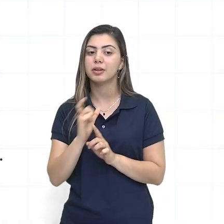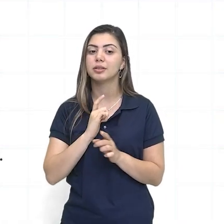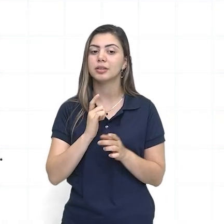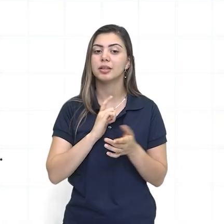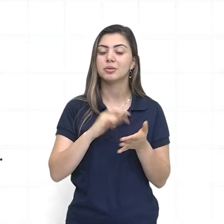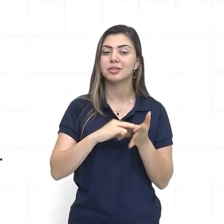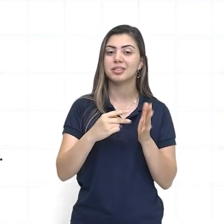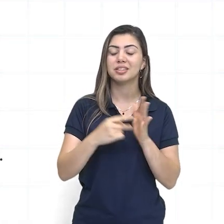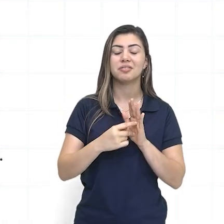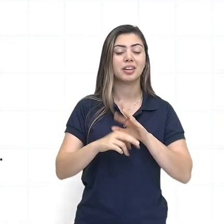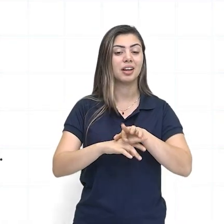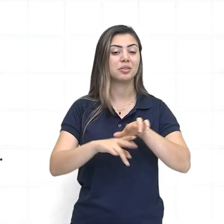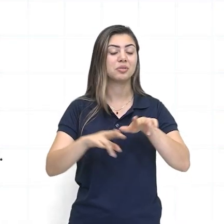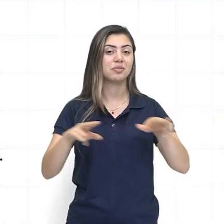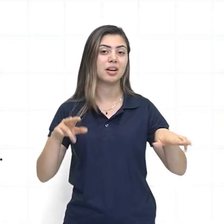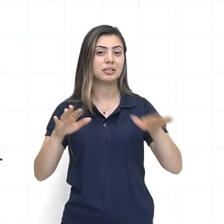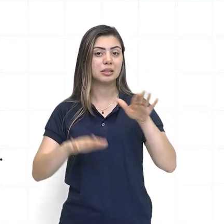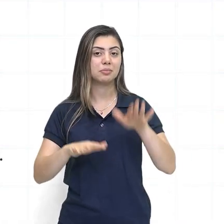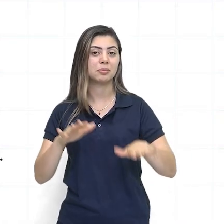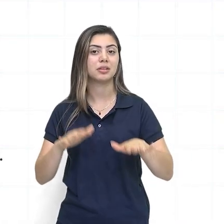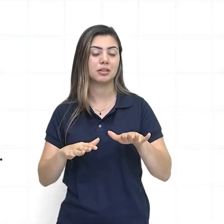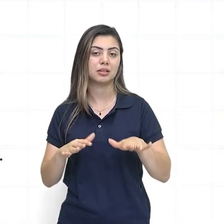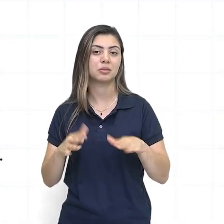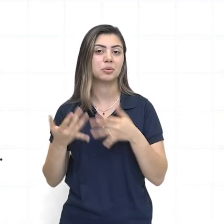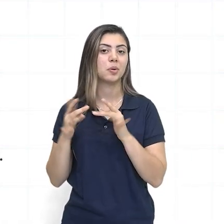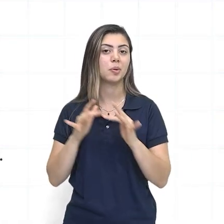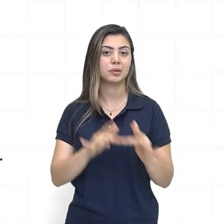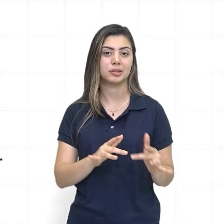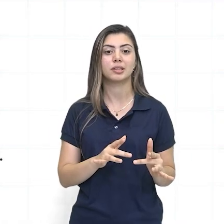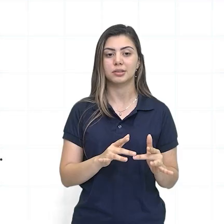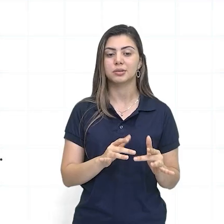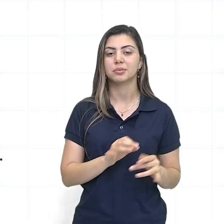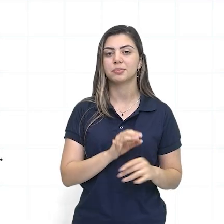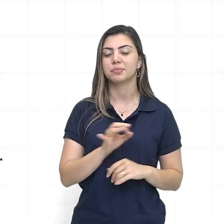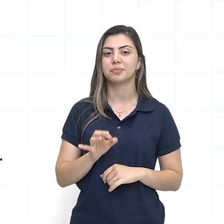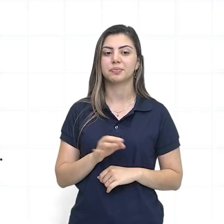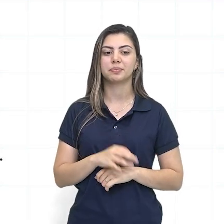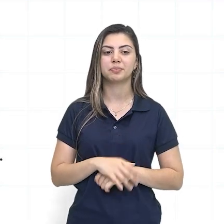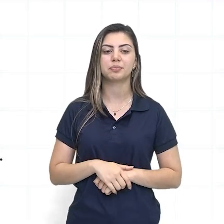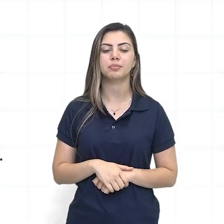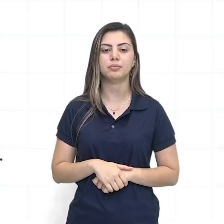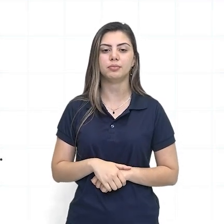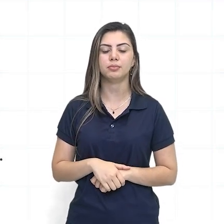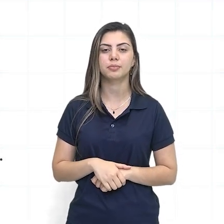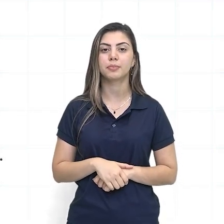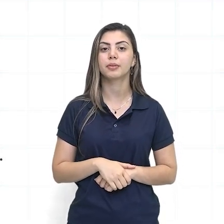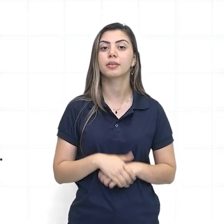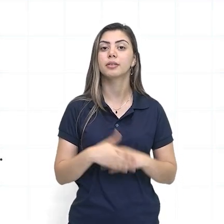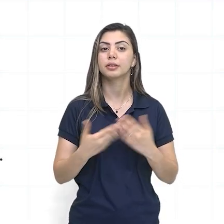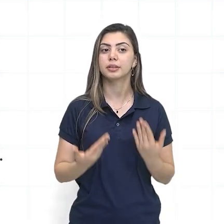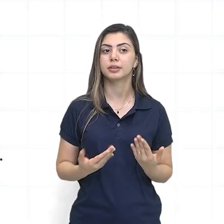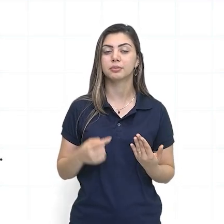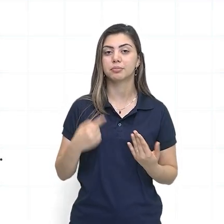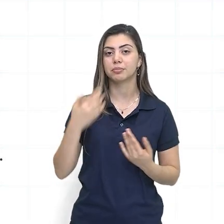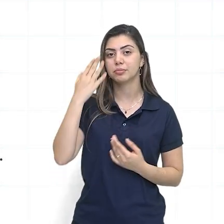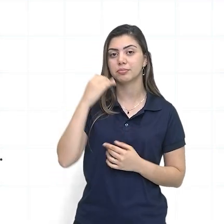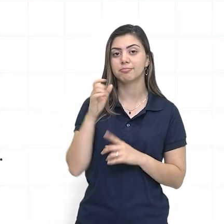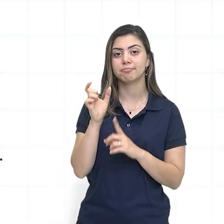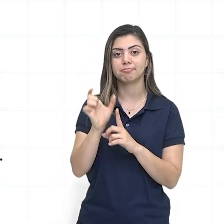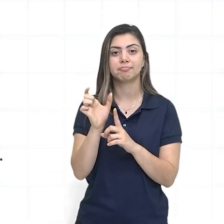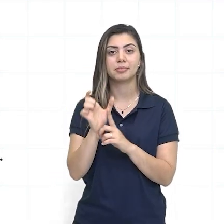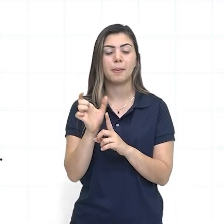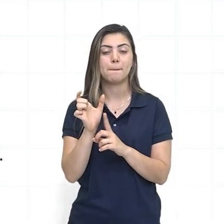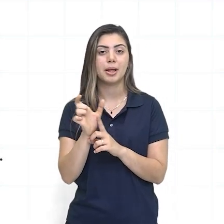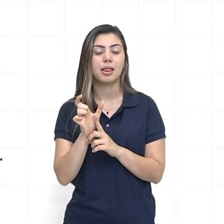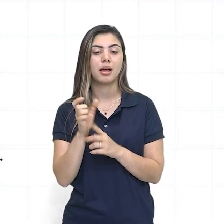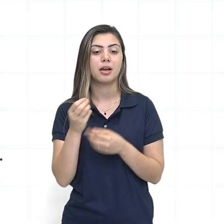sentidos diversos a depender do contexto a que aparecem. Então, a palavra